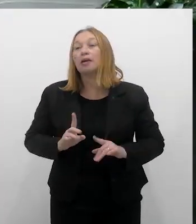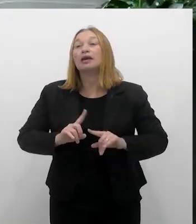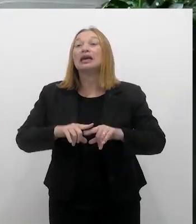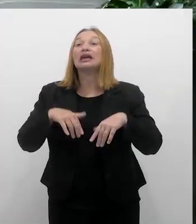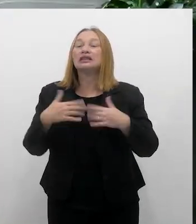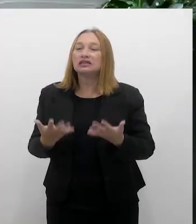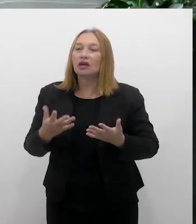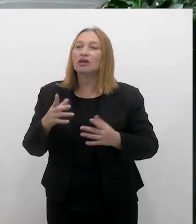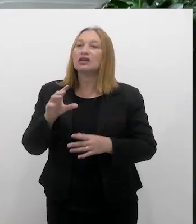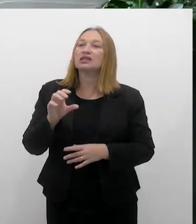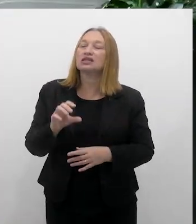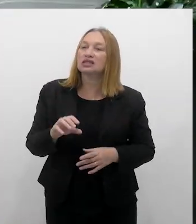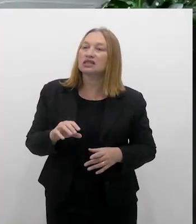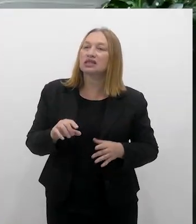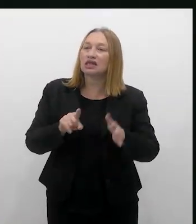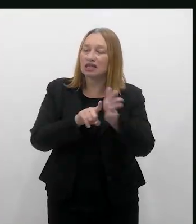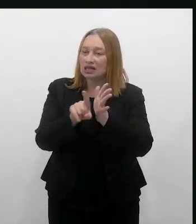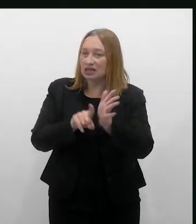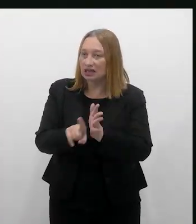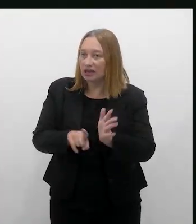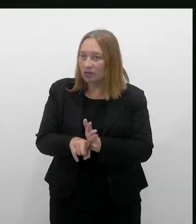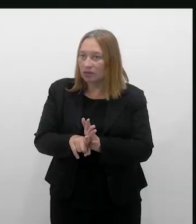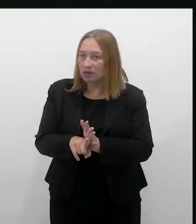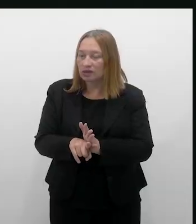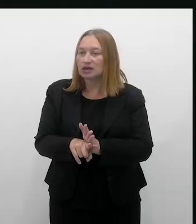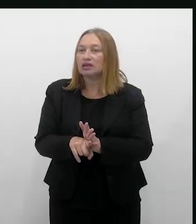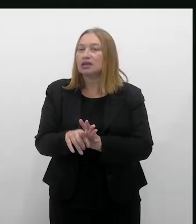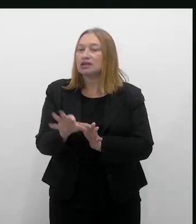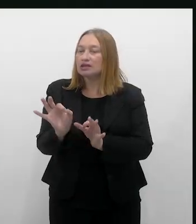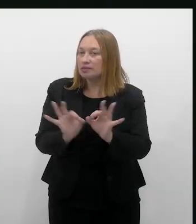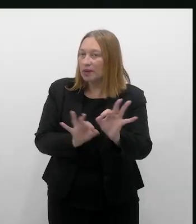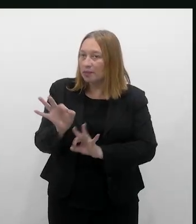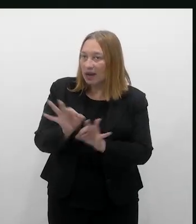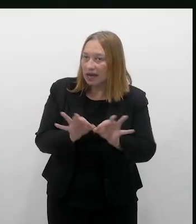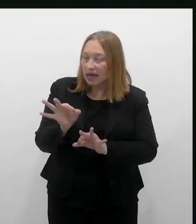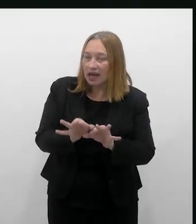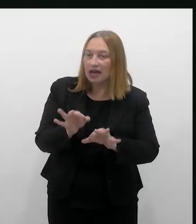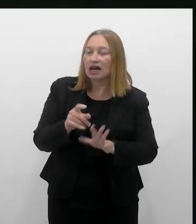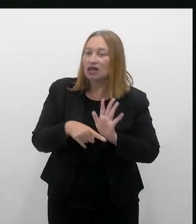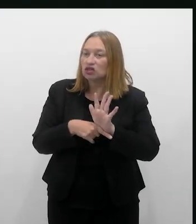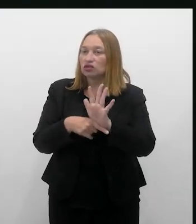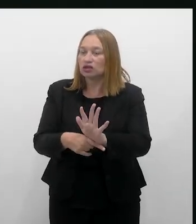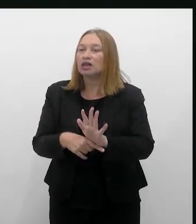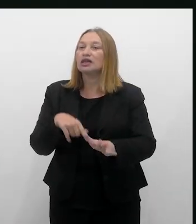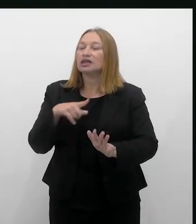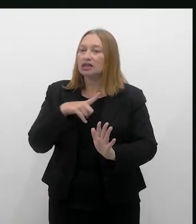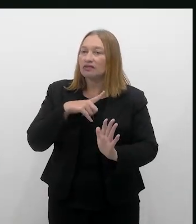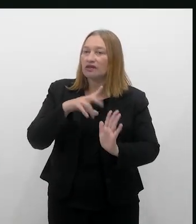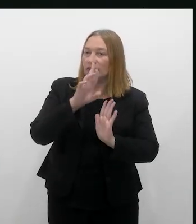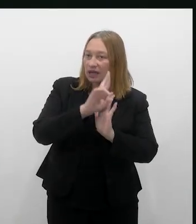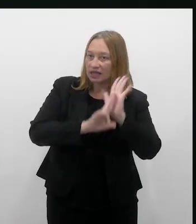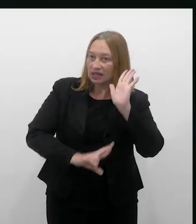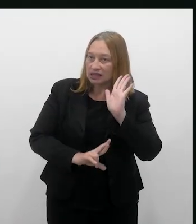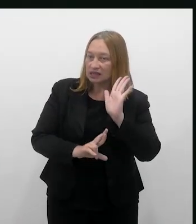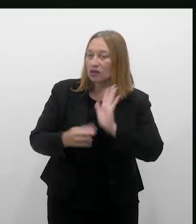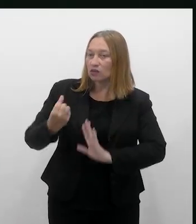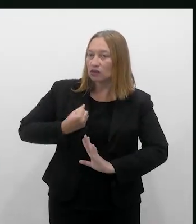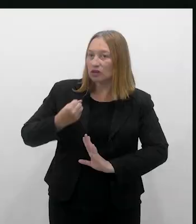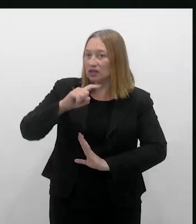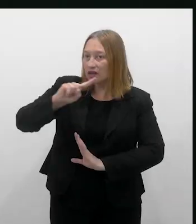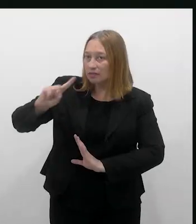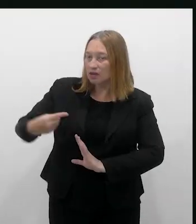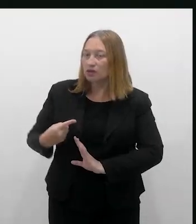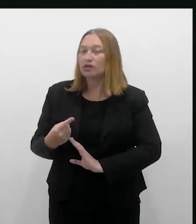me cansei mentalmente. Então, esses simulados nos ajudaram muito na preparação. Tivemos redação